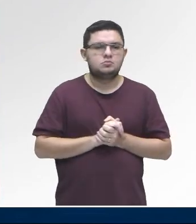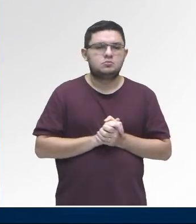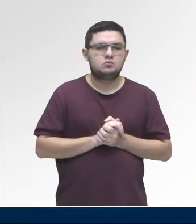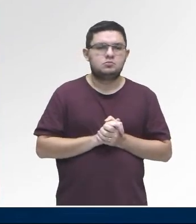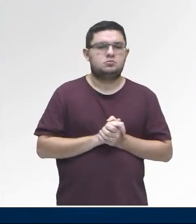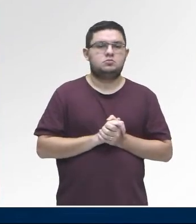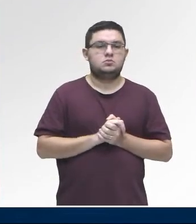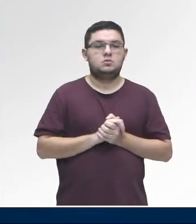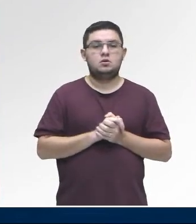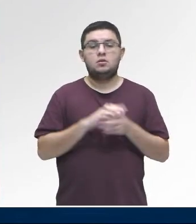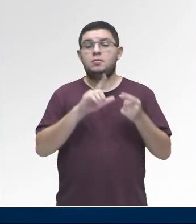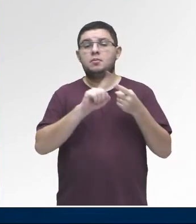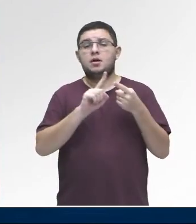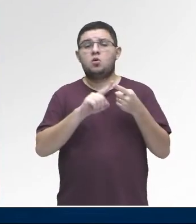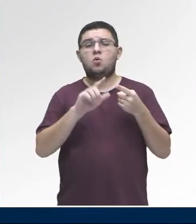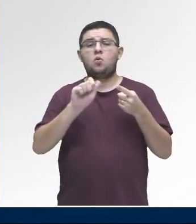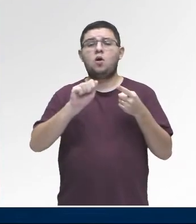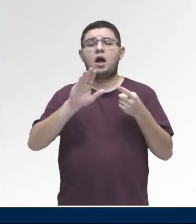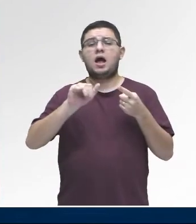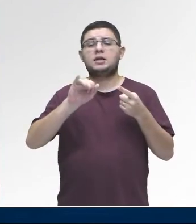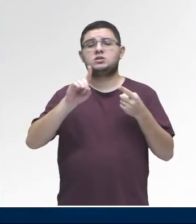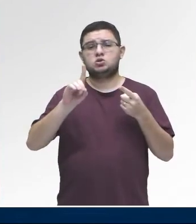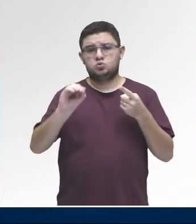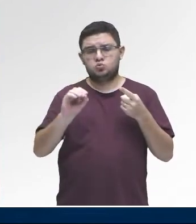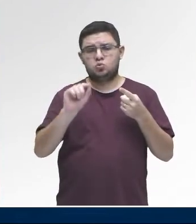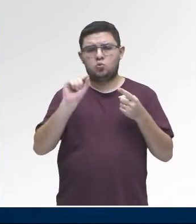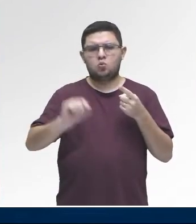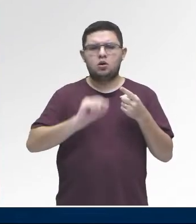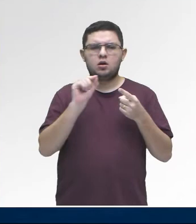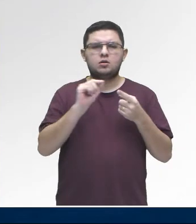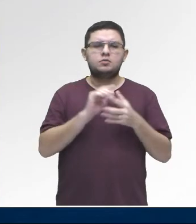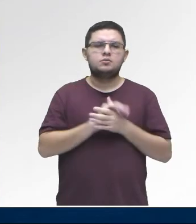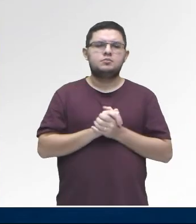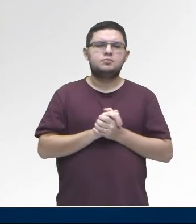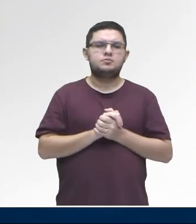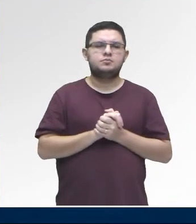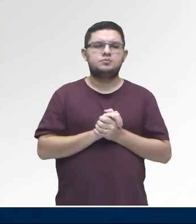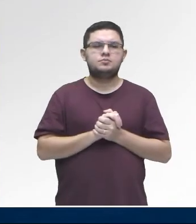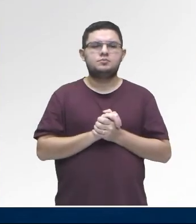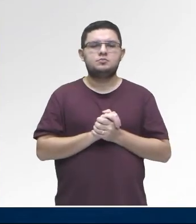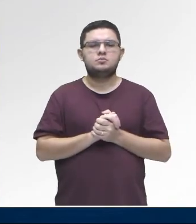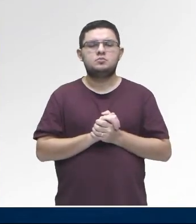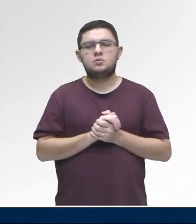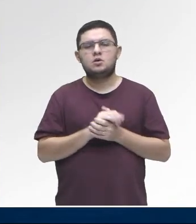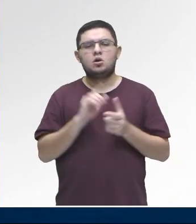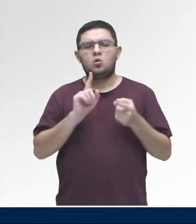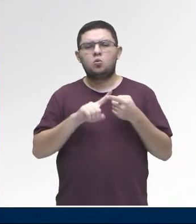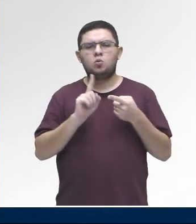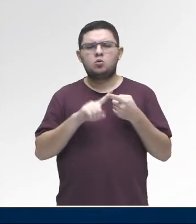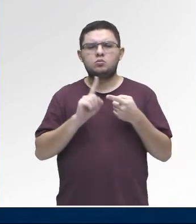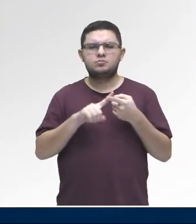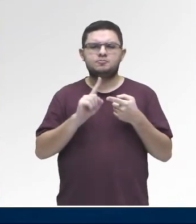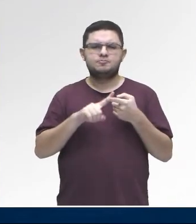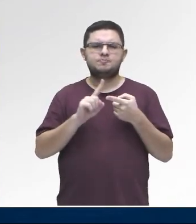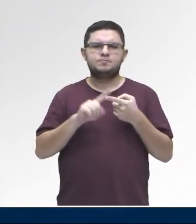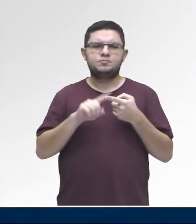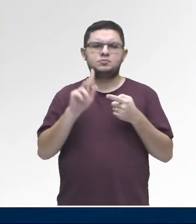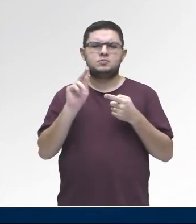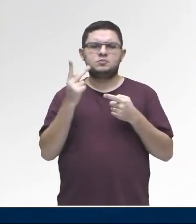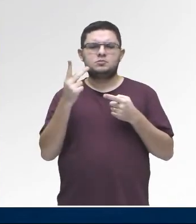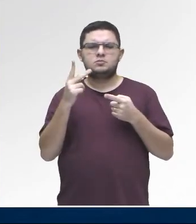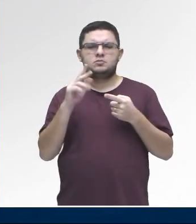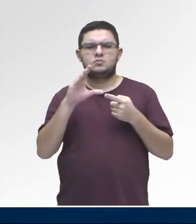primeiro ácido, ele é chamado de ácido hiporcloroso. O